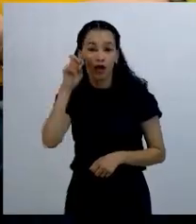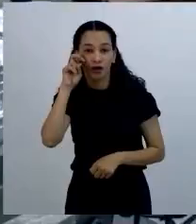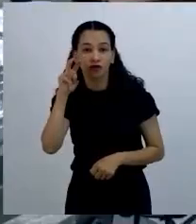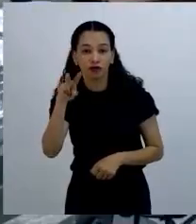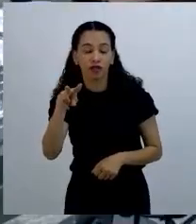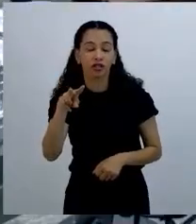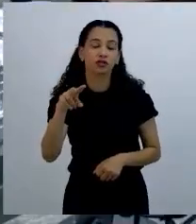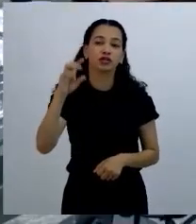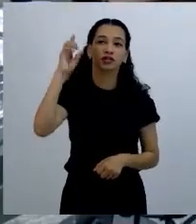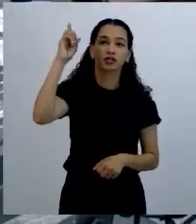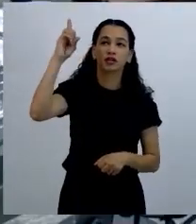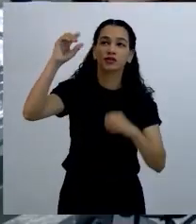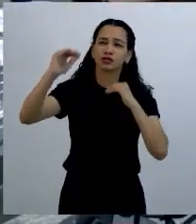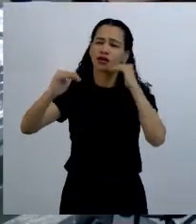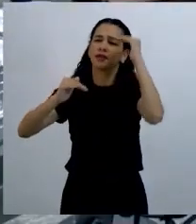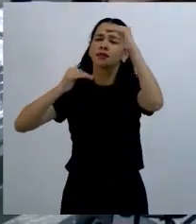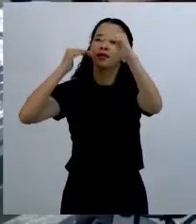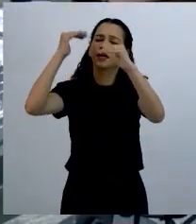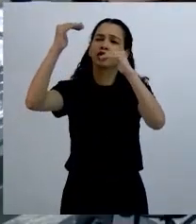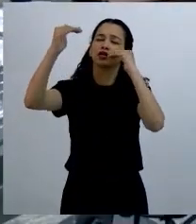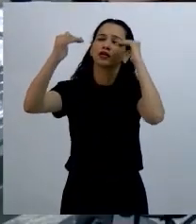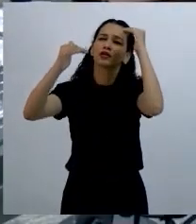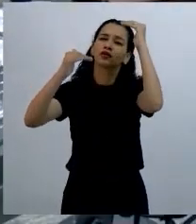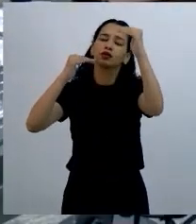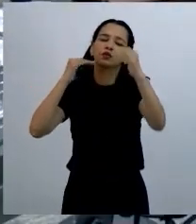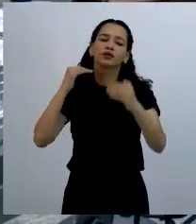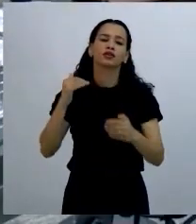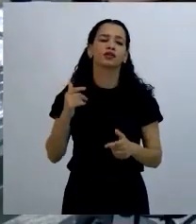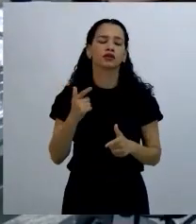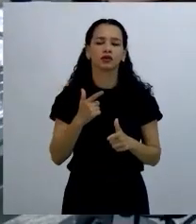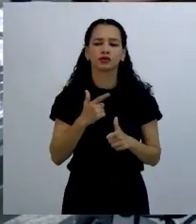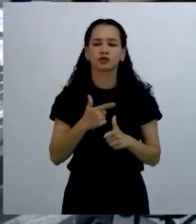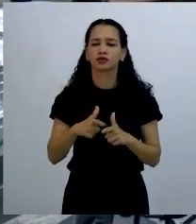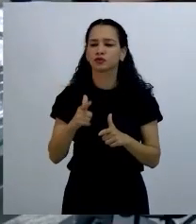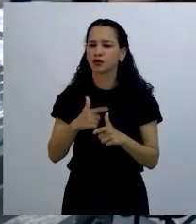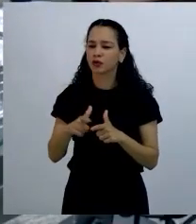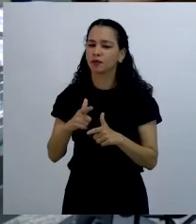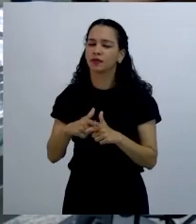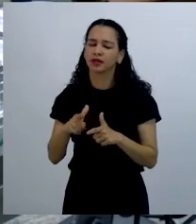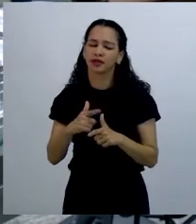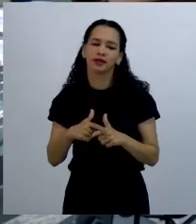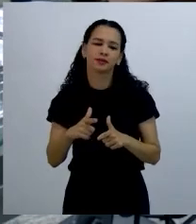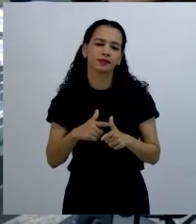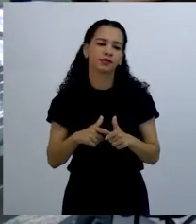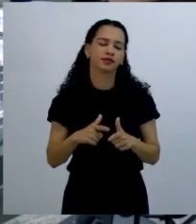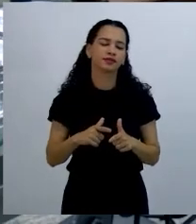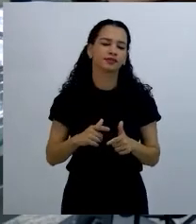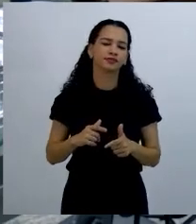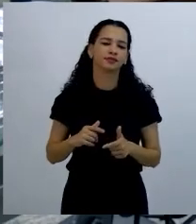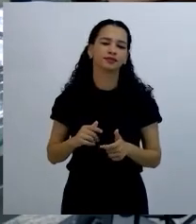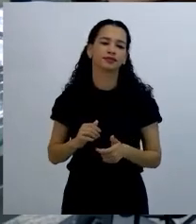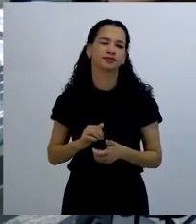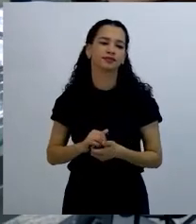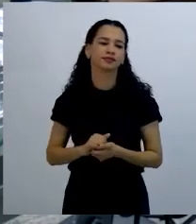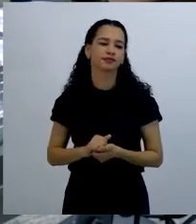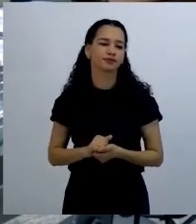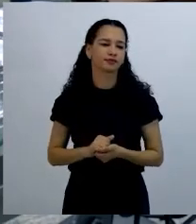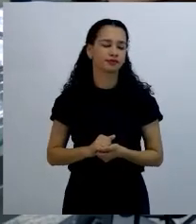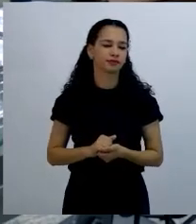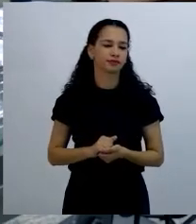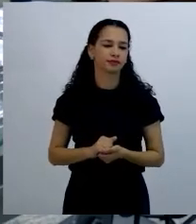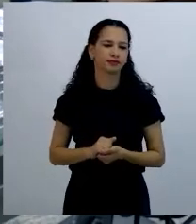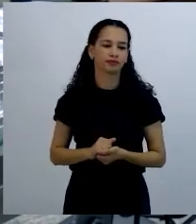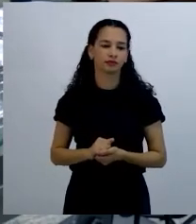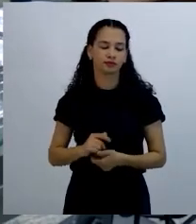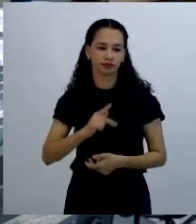veja o que que ele disse eu separei dois textos Se não me engano enfim Filipenses Capítulo 4 Versículo 4 por duas vezes ele olha para a igreja e diz